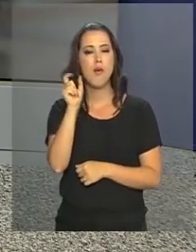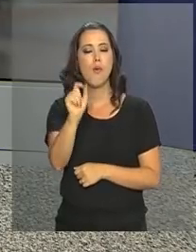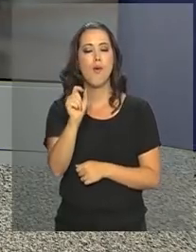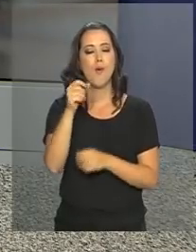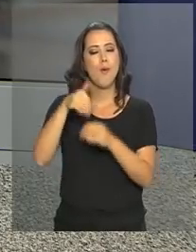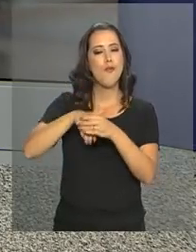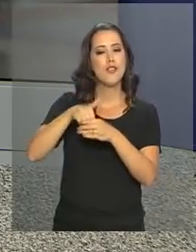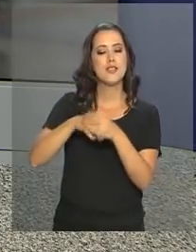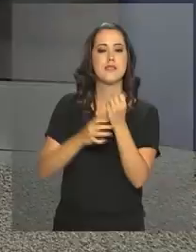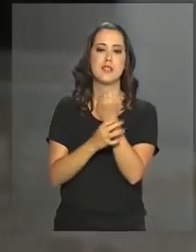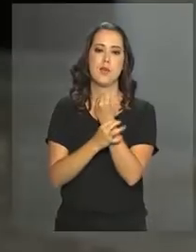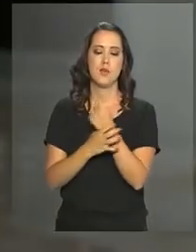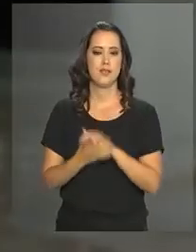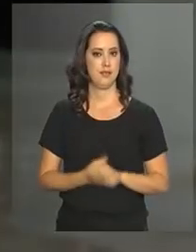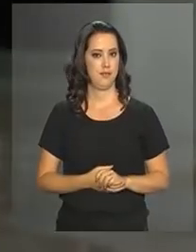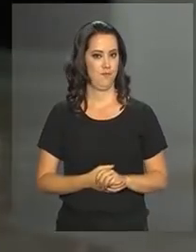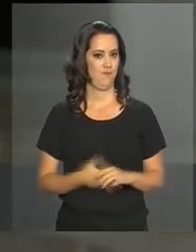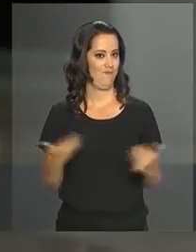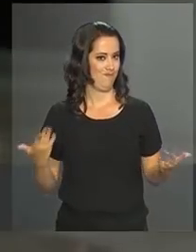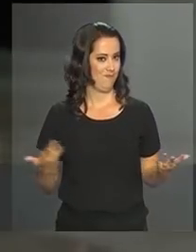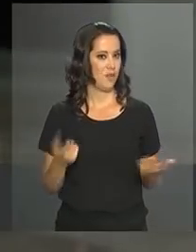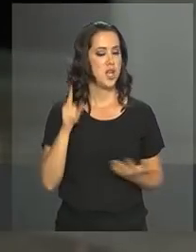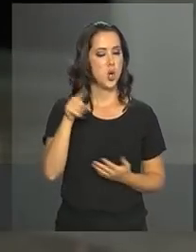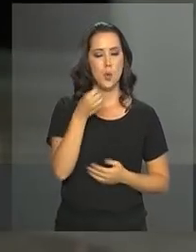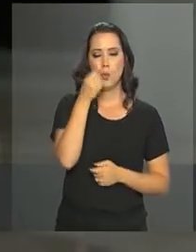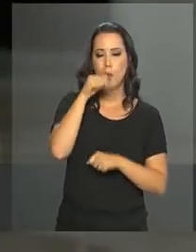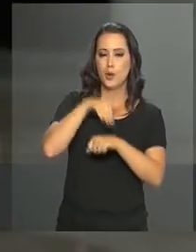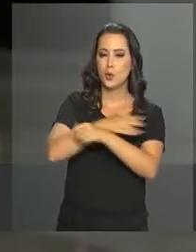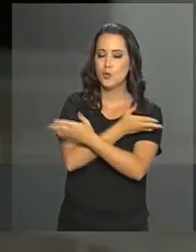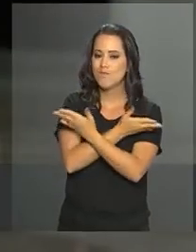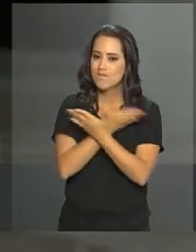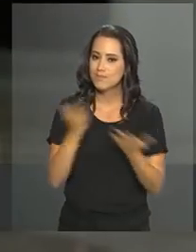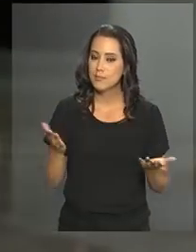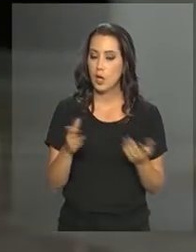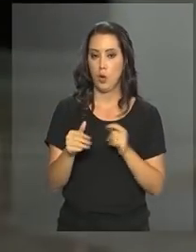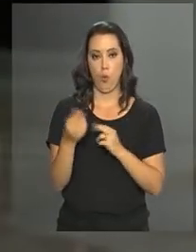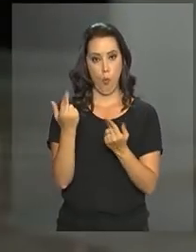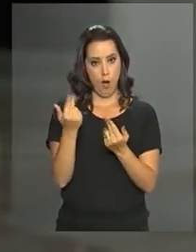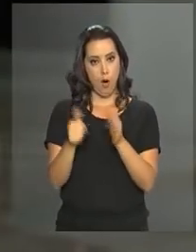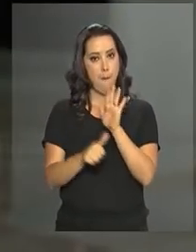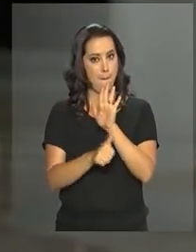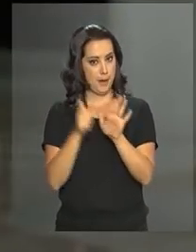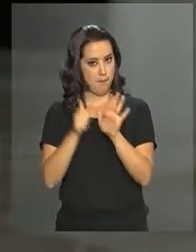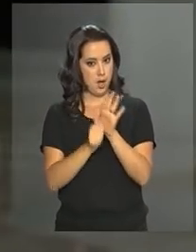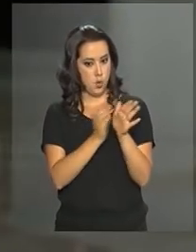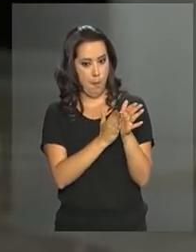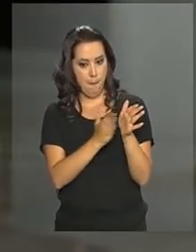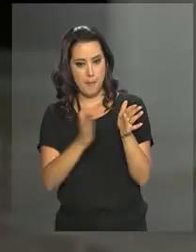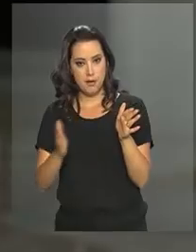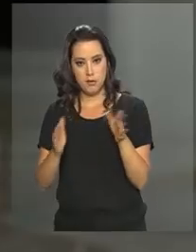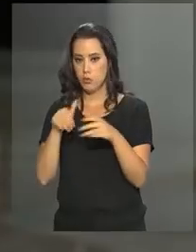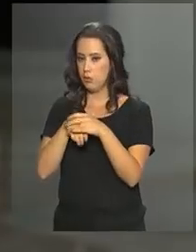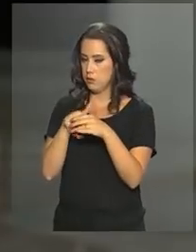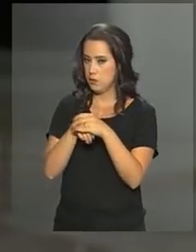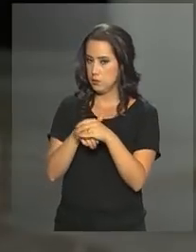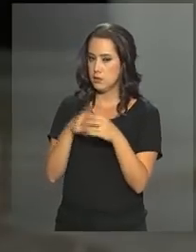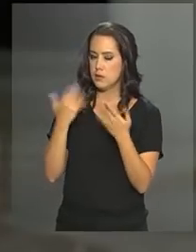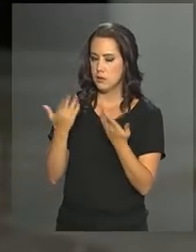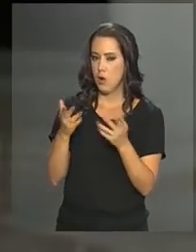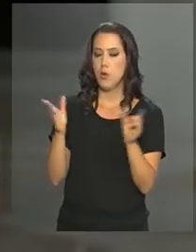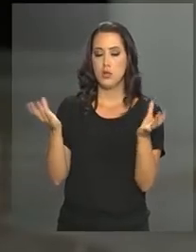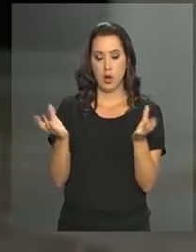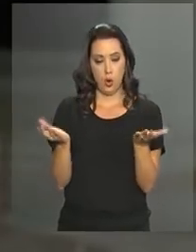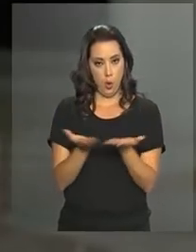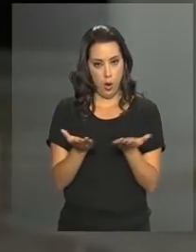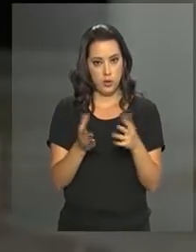Boa noite, Alessandra. Boa noite a todos. Assim como ocorreu no primeiro turno das eleições, a Anatel, a Agência Nacional de Telecomunicações,